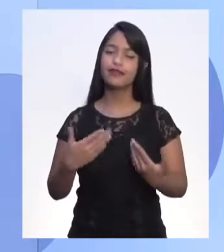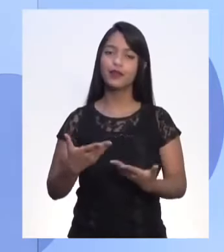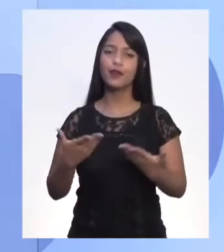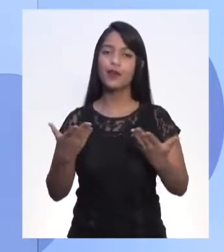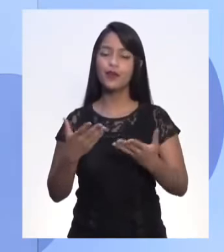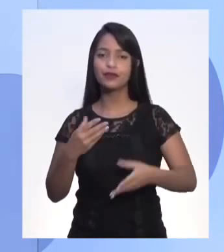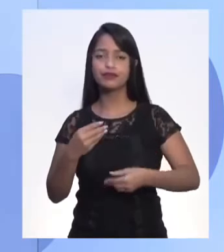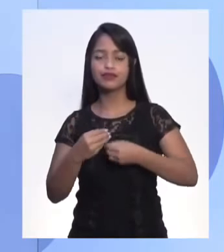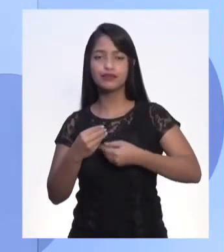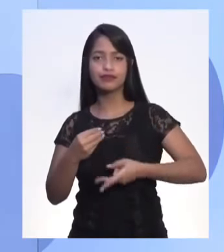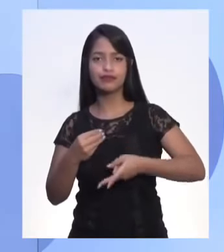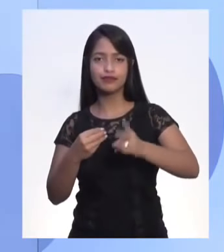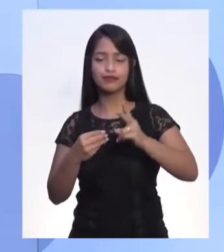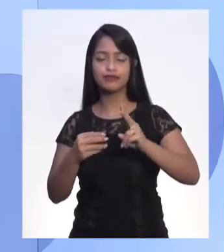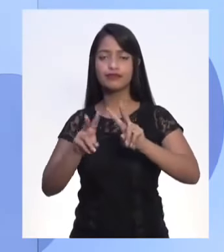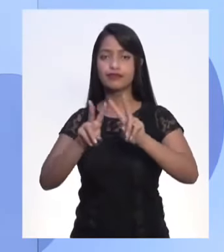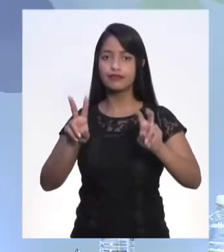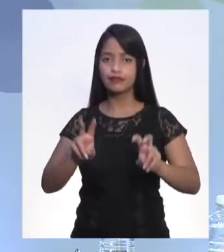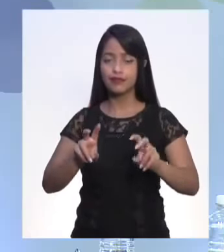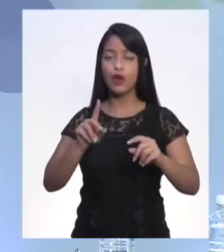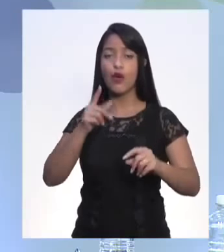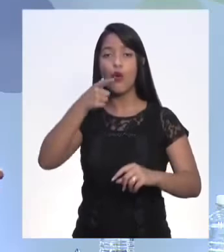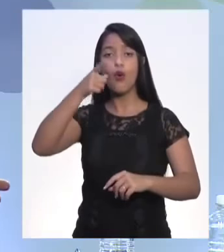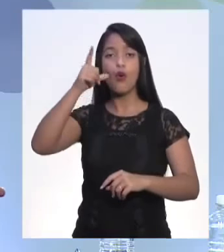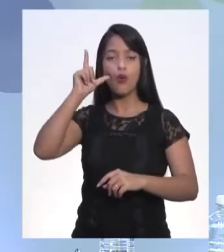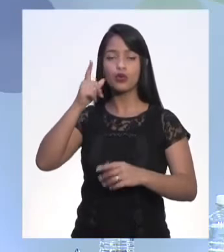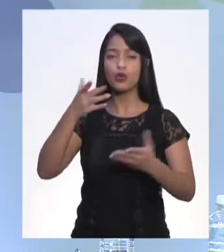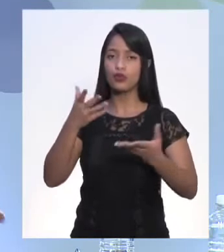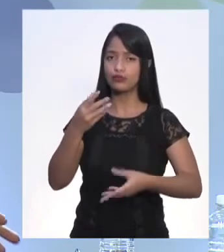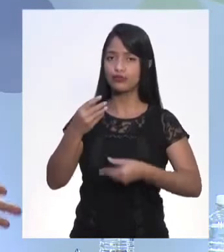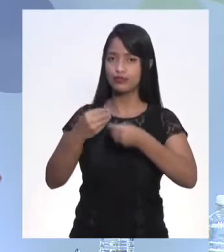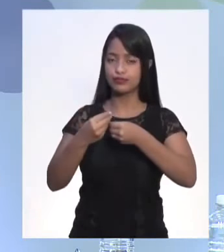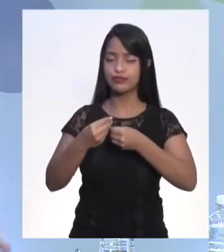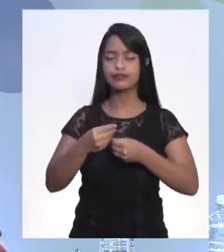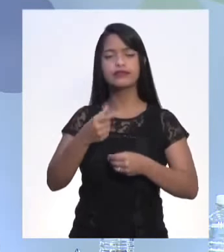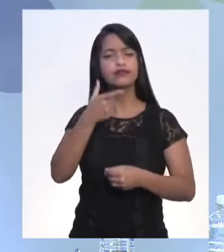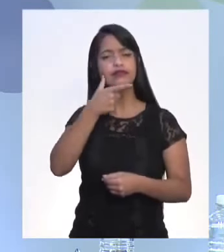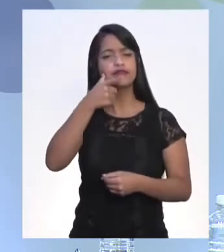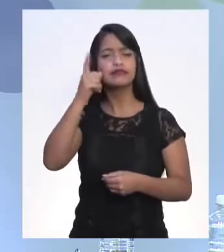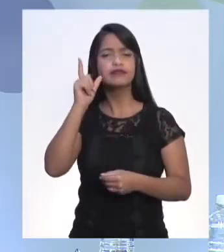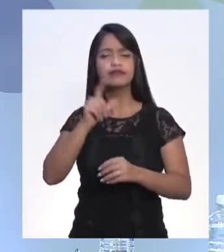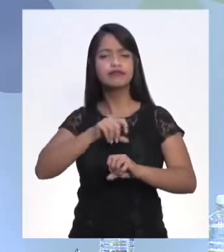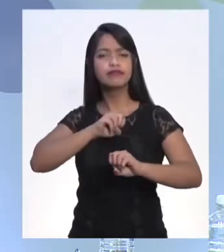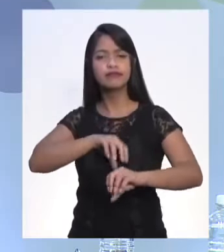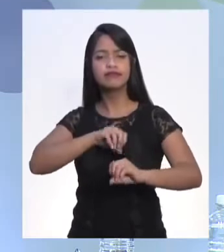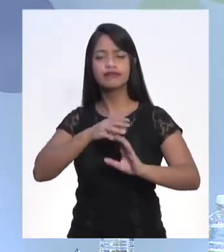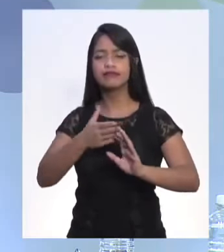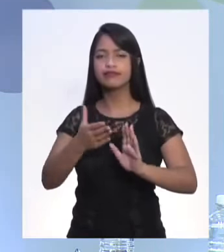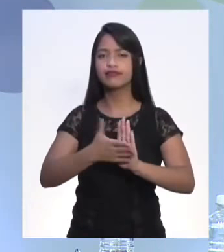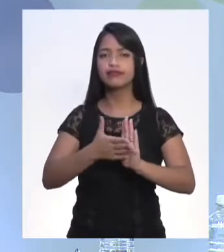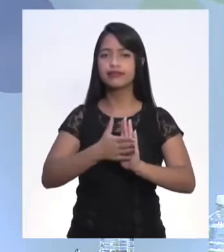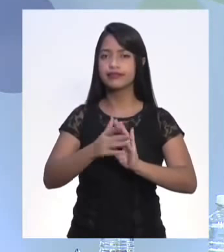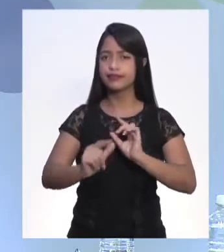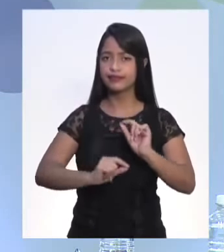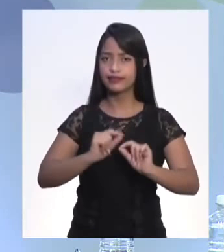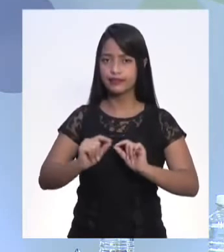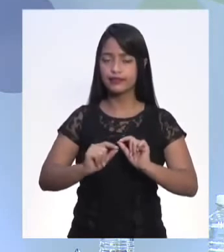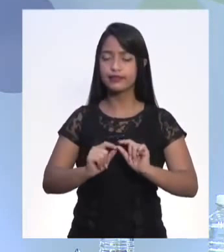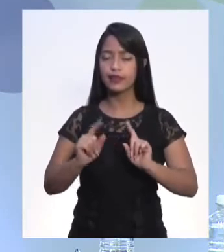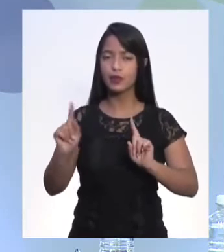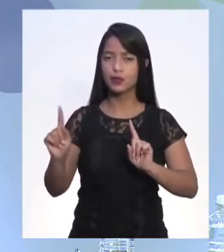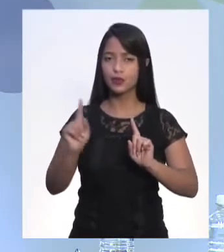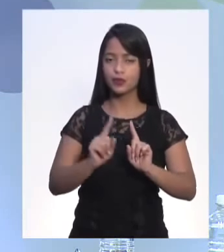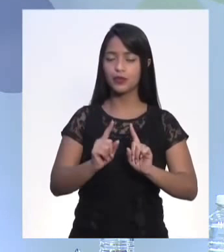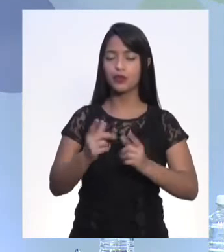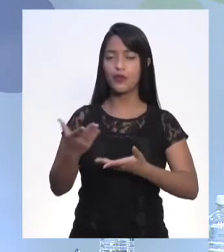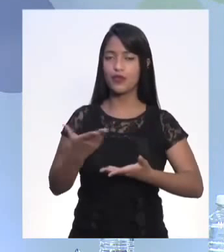continuar a questão de ontem né é ver eu posso dar aula de ontem foi colocar aqui com vocês não é a professora de história